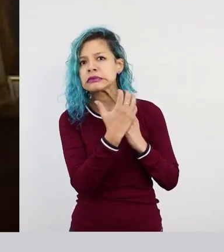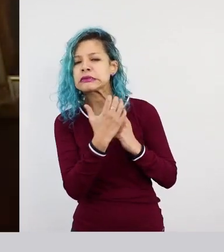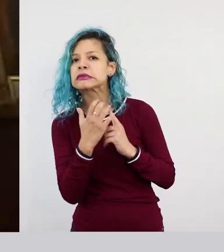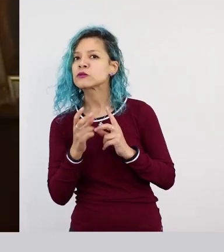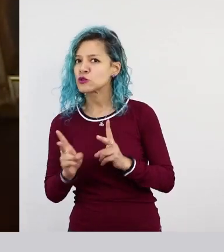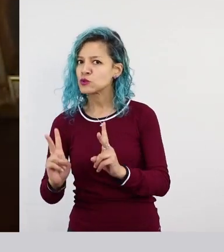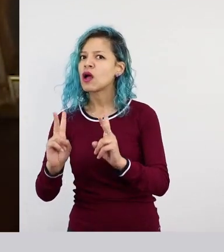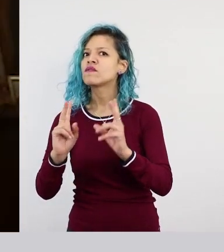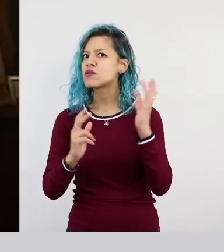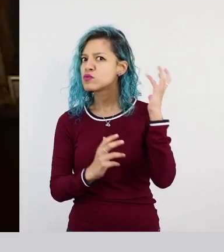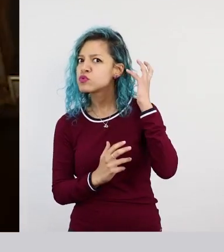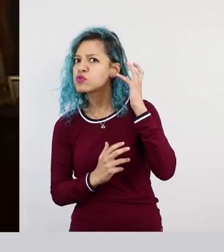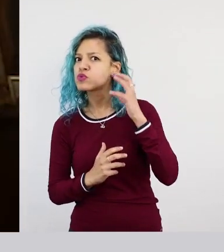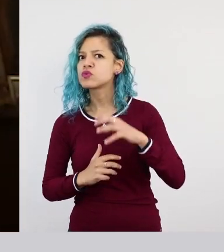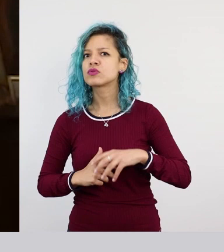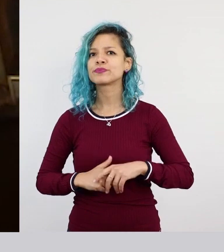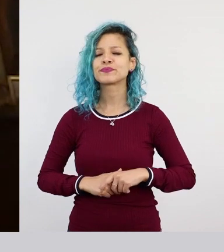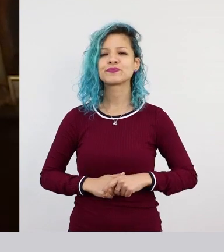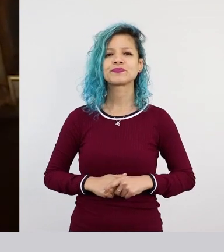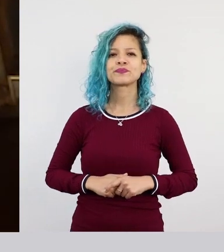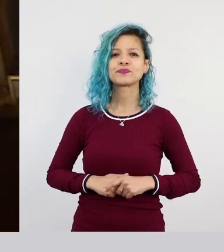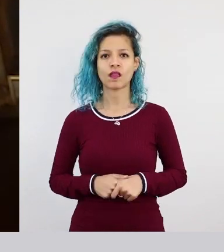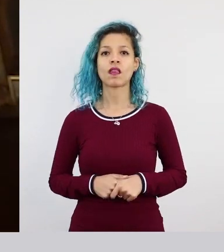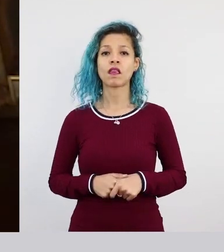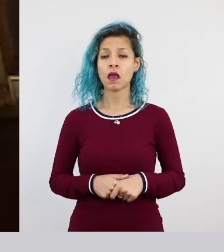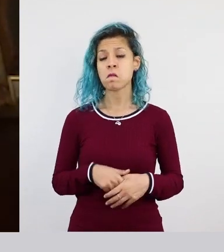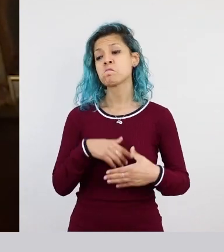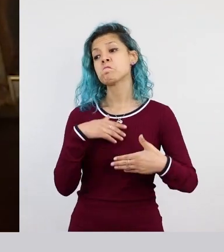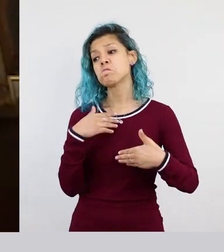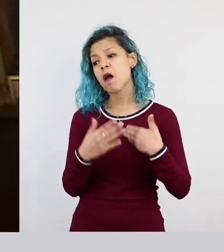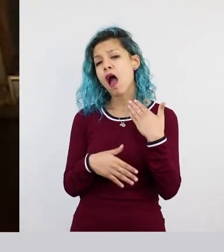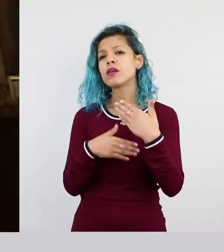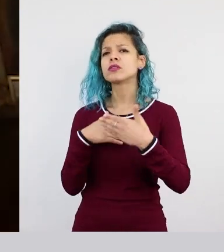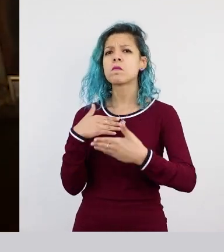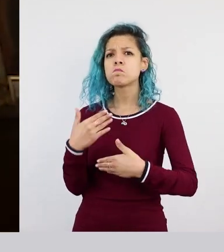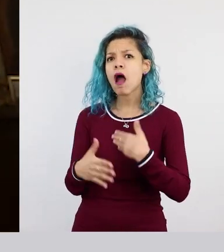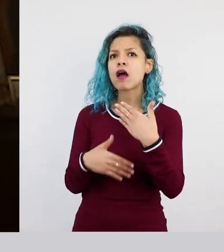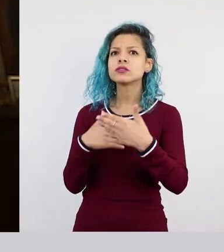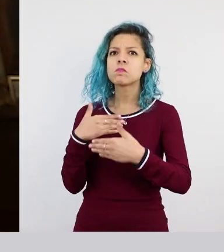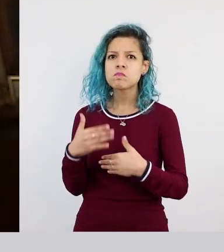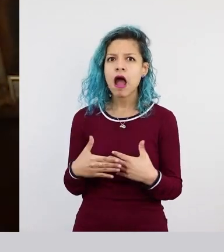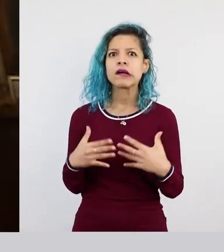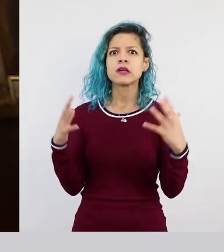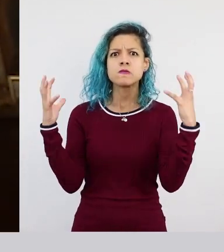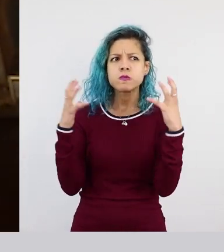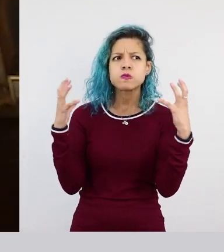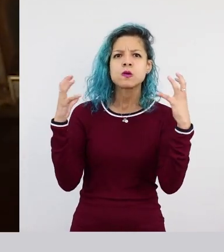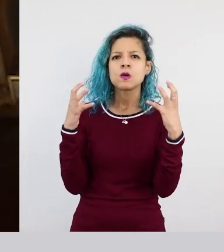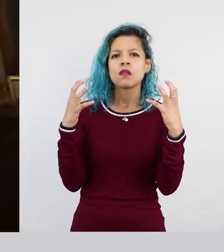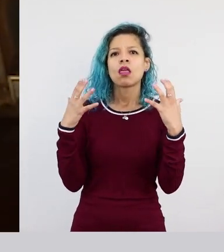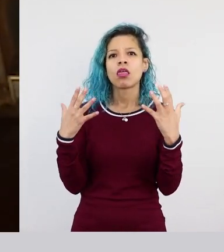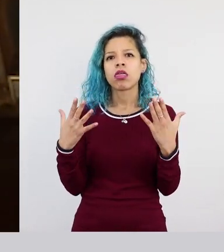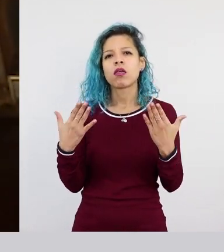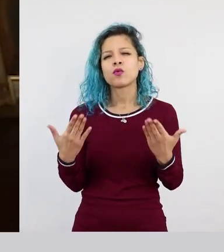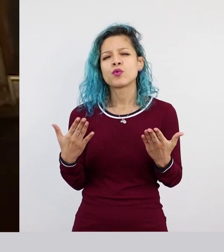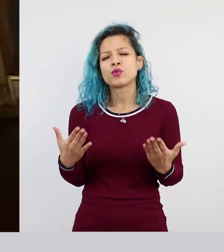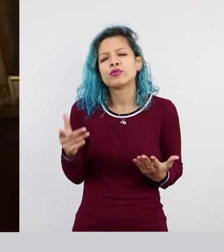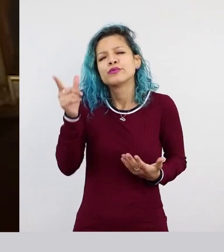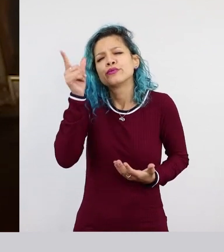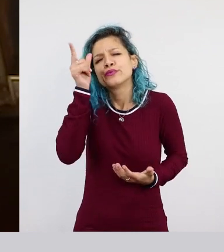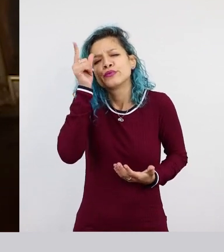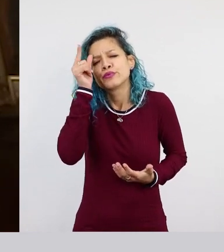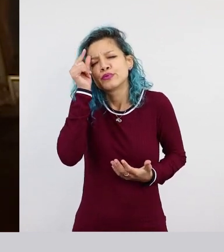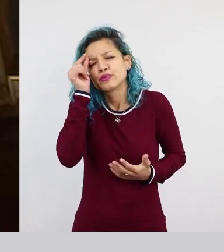estava vivendo aquilo. E aí foi passando, foi passando, foi passando, até que a coisa foi aliviando, aliviando. Lá pelos